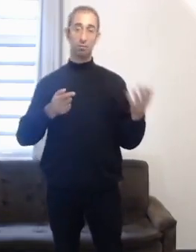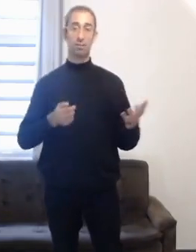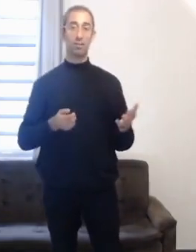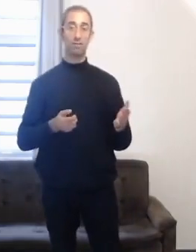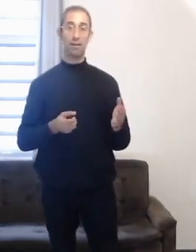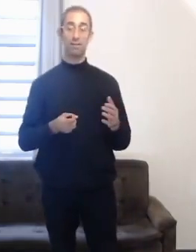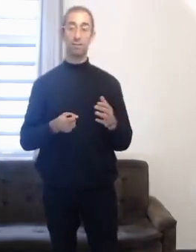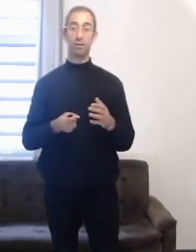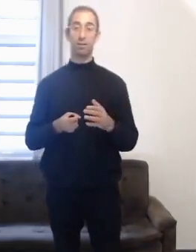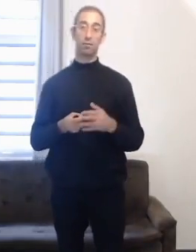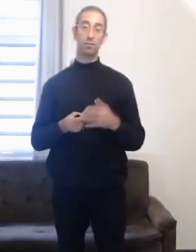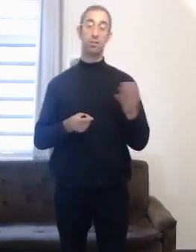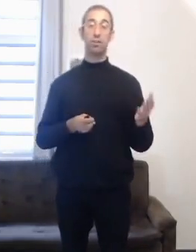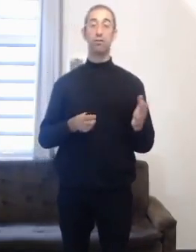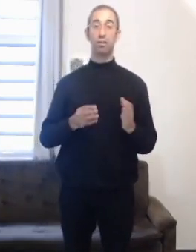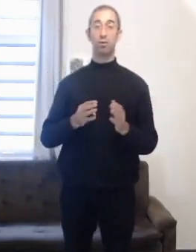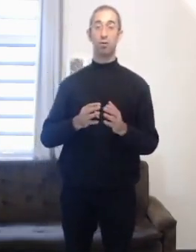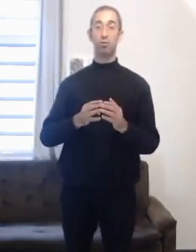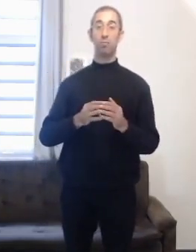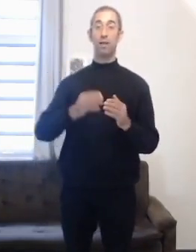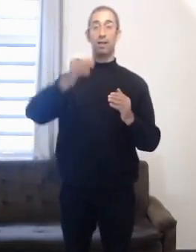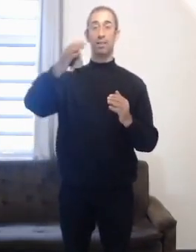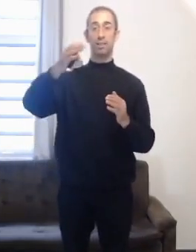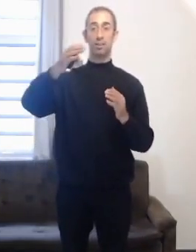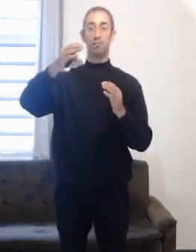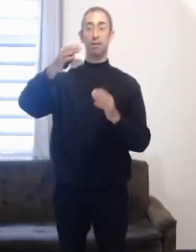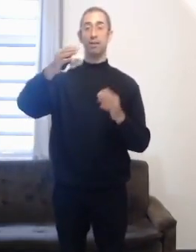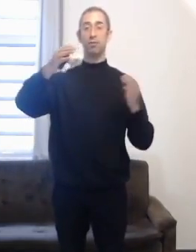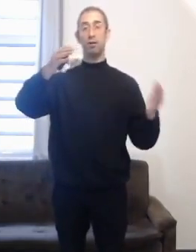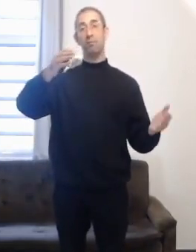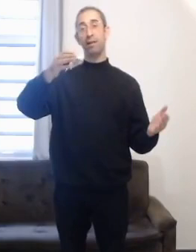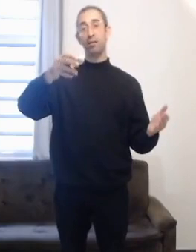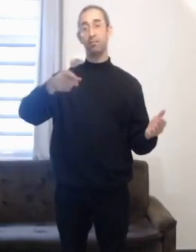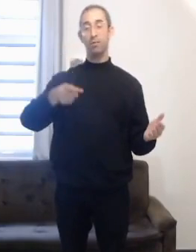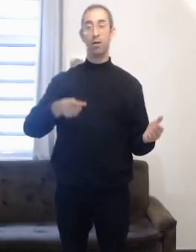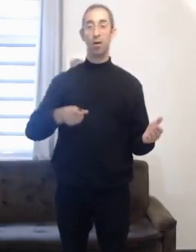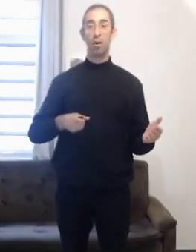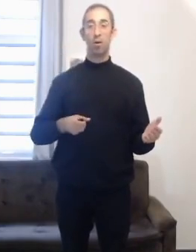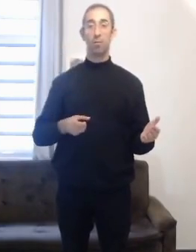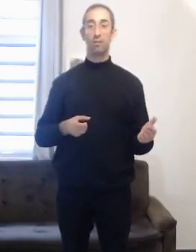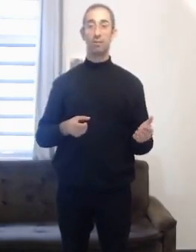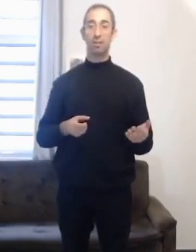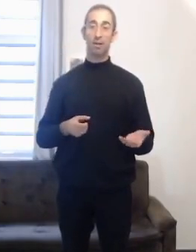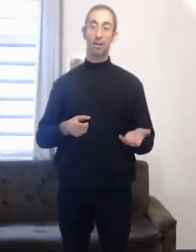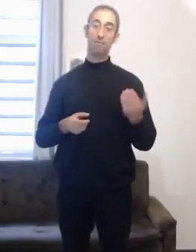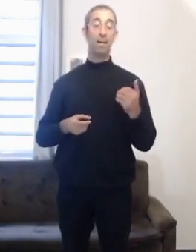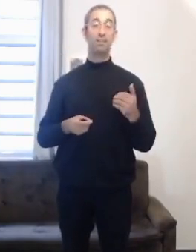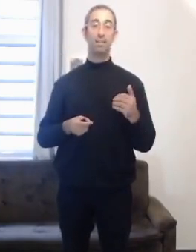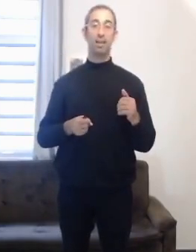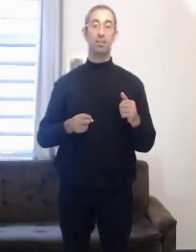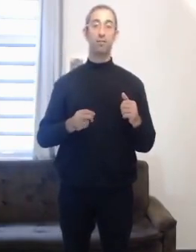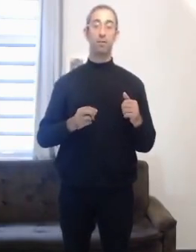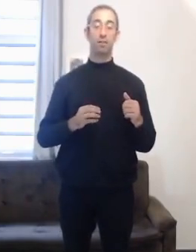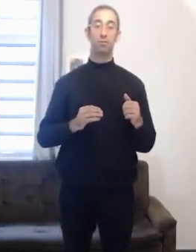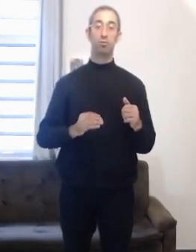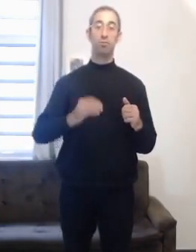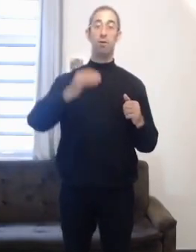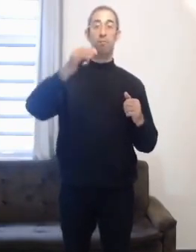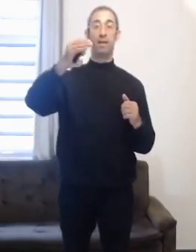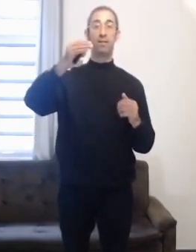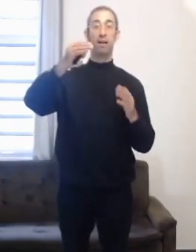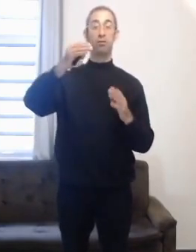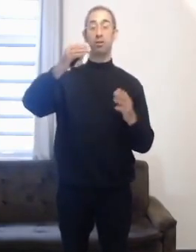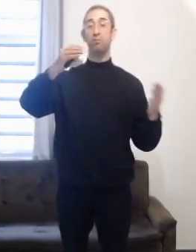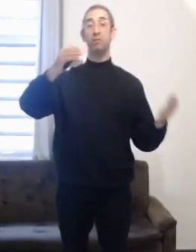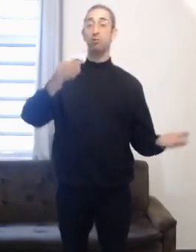As relações entre as variáveis podem ser positivas, ou seja, quando uma característica aumenta, a outra aumenta. Pode ser também inversa, negativa, por exemplo, se